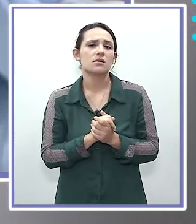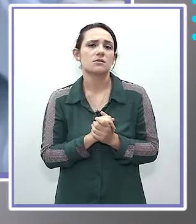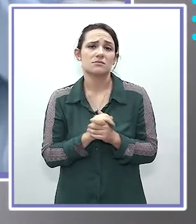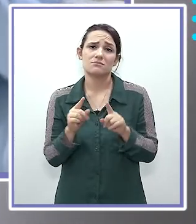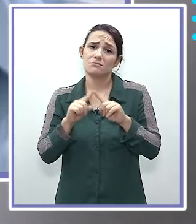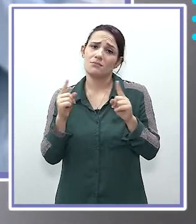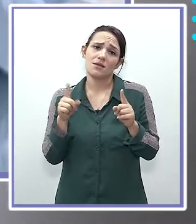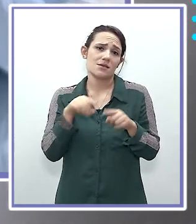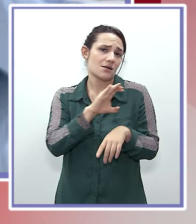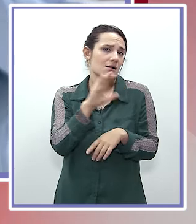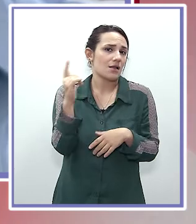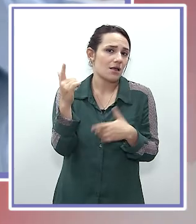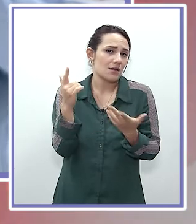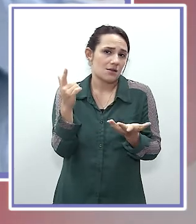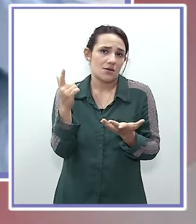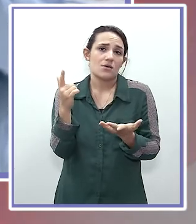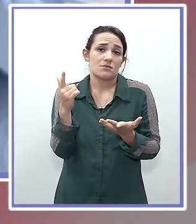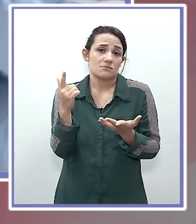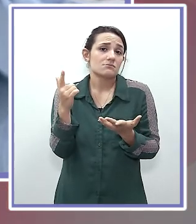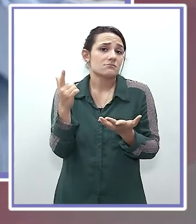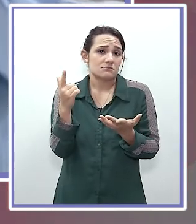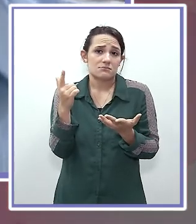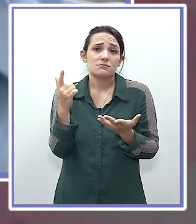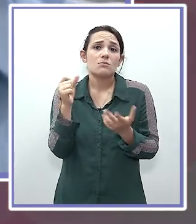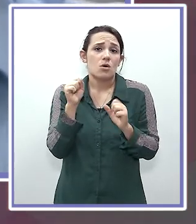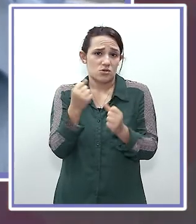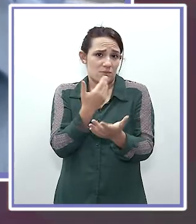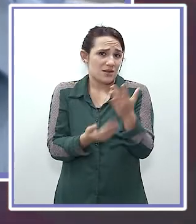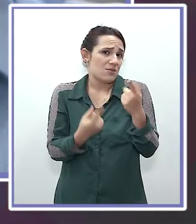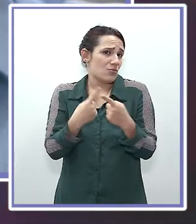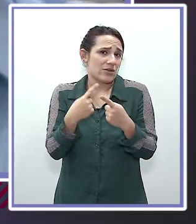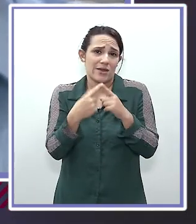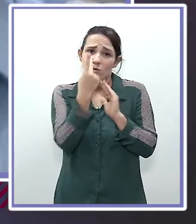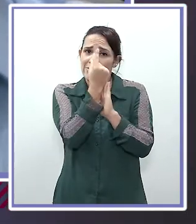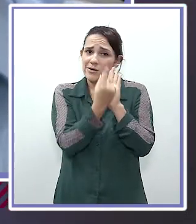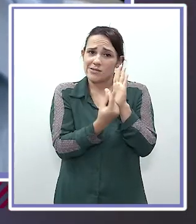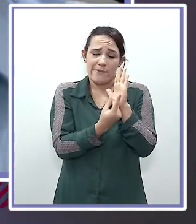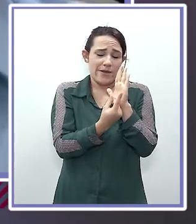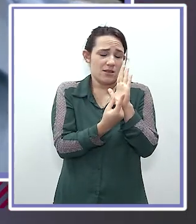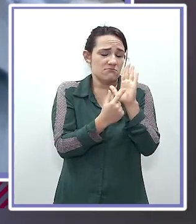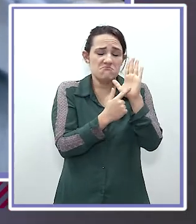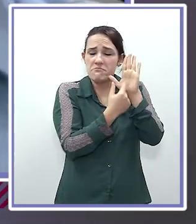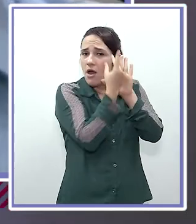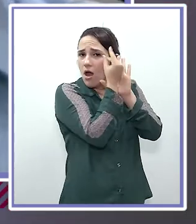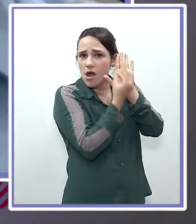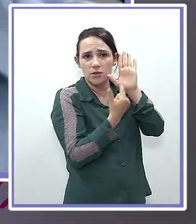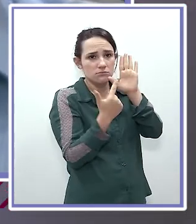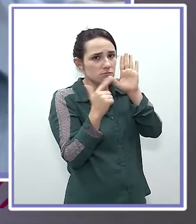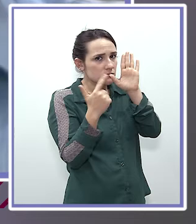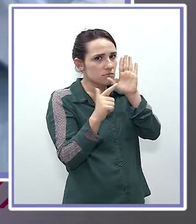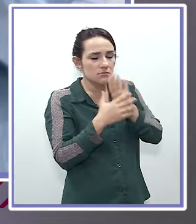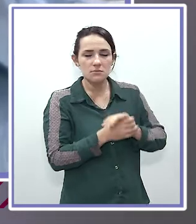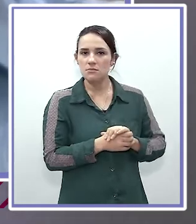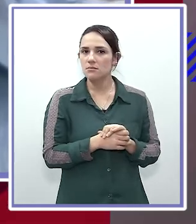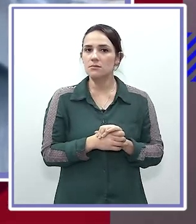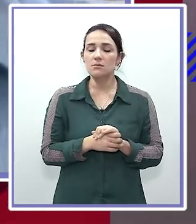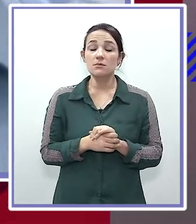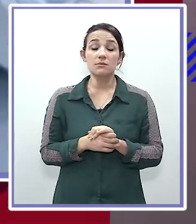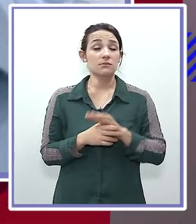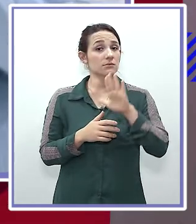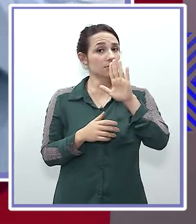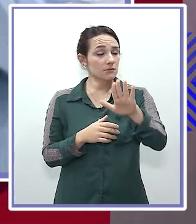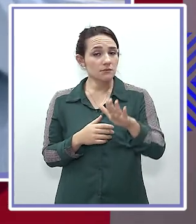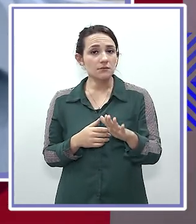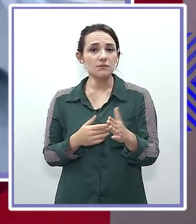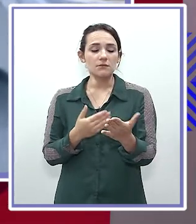instituições. Mas, claro que correndo o risco aí de perder grandes projetos. E, enfim, as